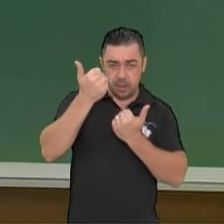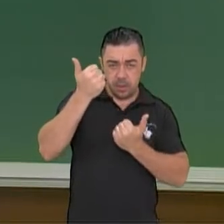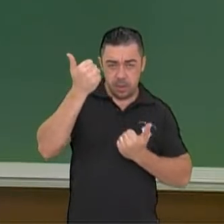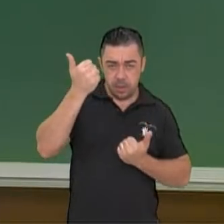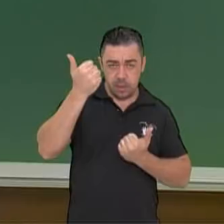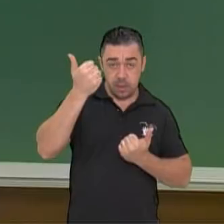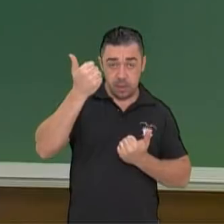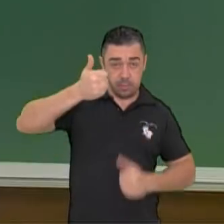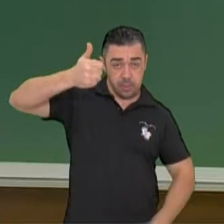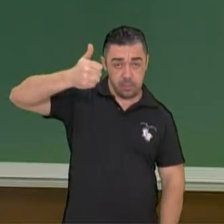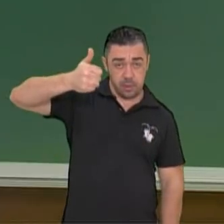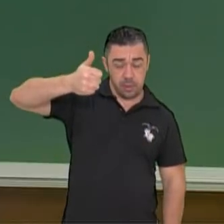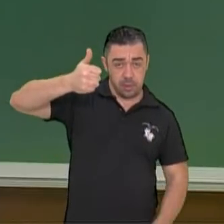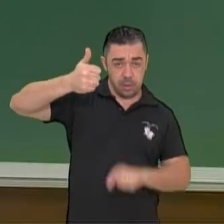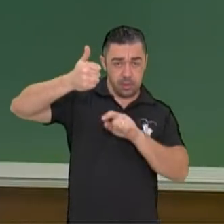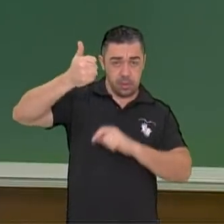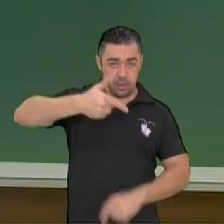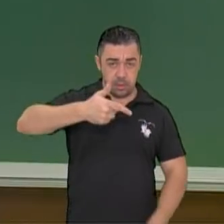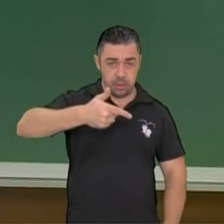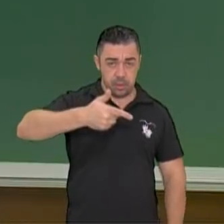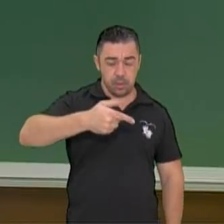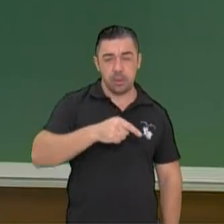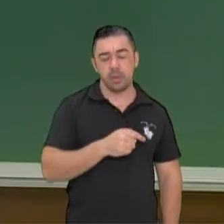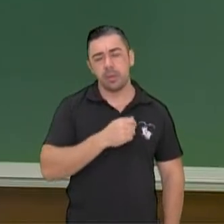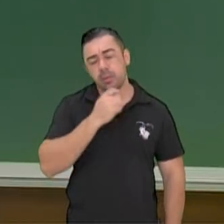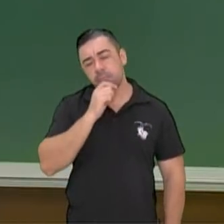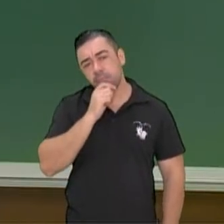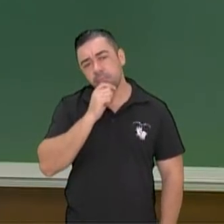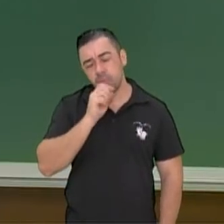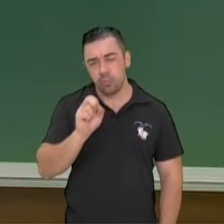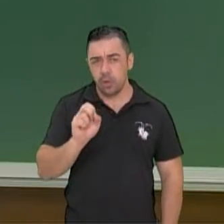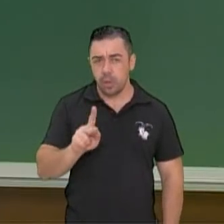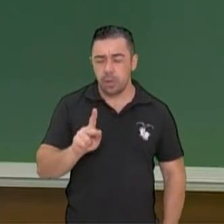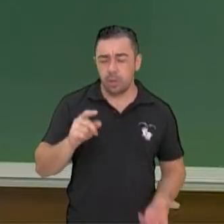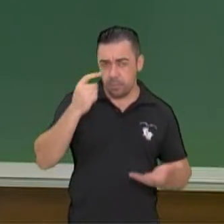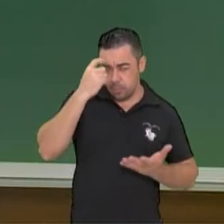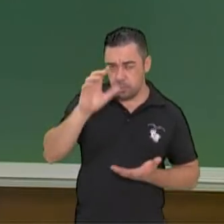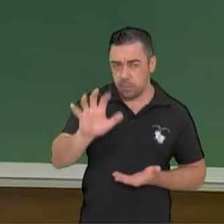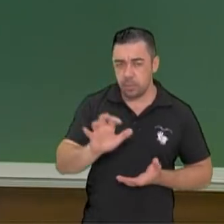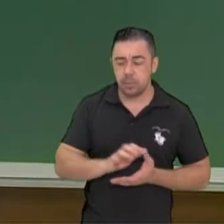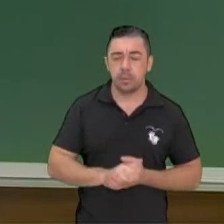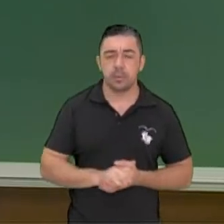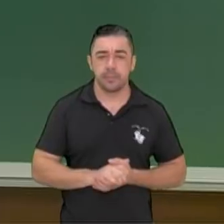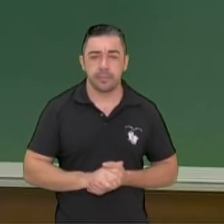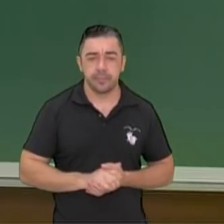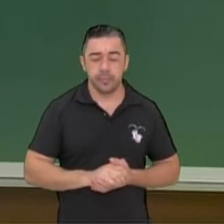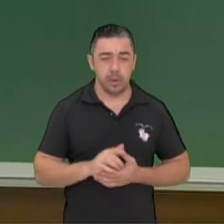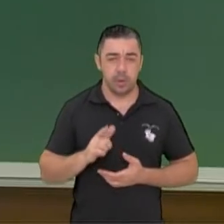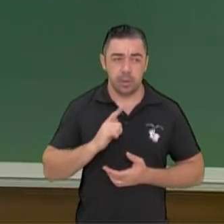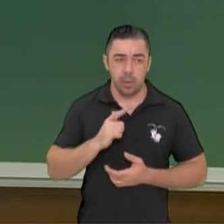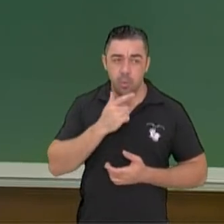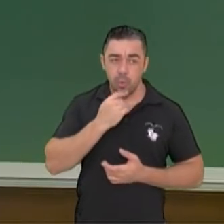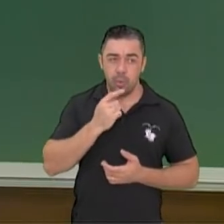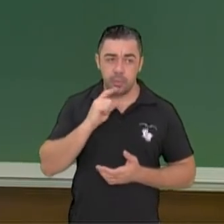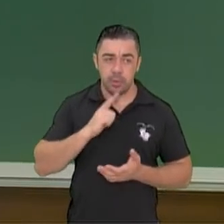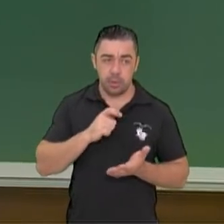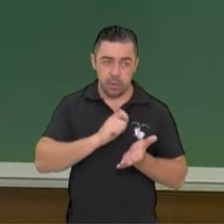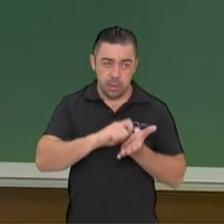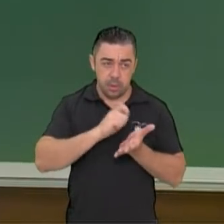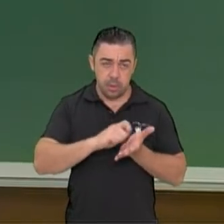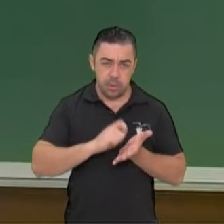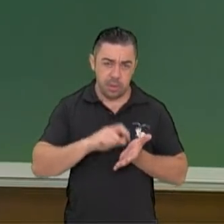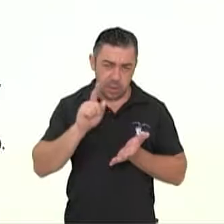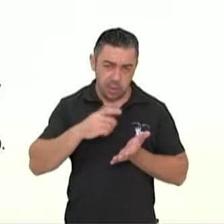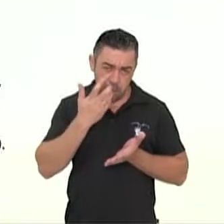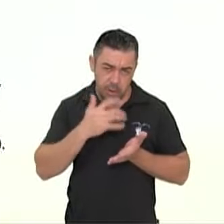dele, né, professor? É um cara mais importante. Ok, poderíamos pensar assim. O do meio, professor, é uma criança,